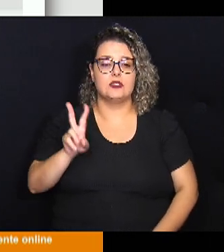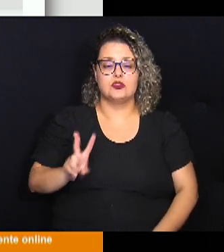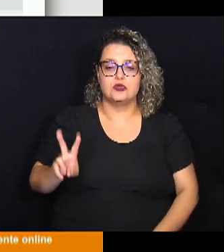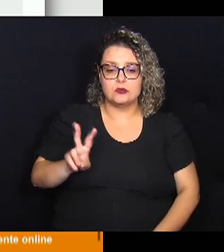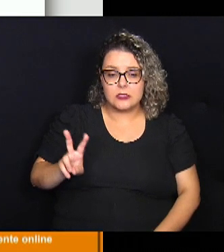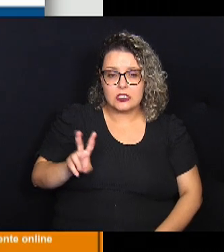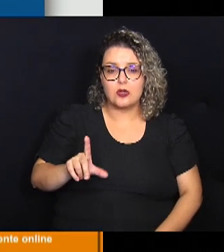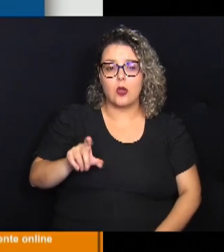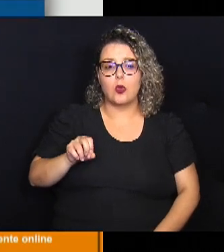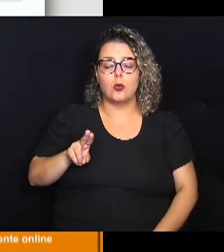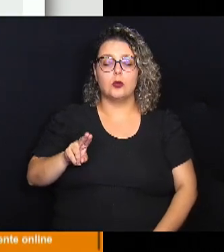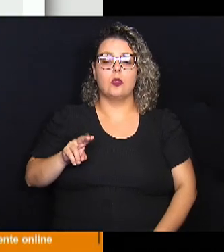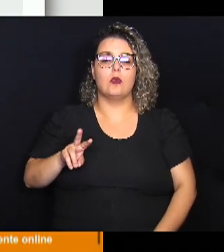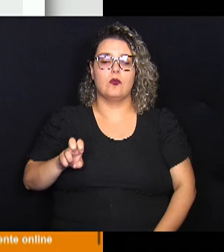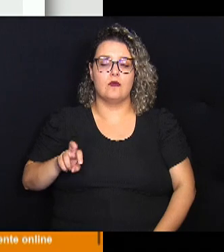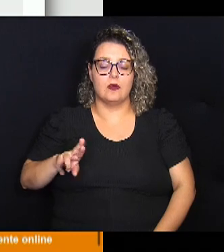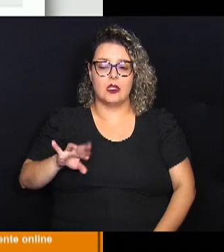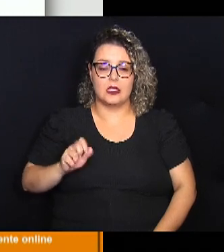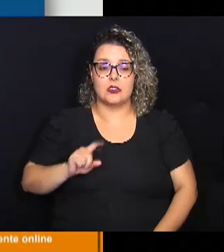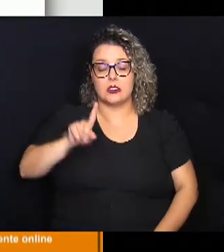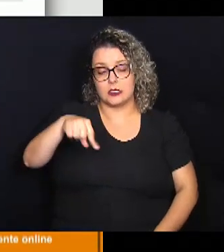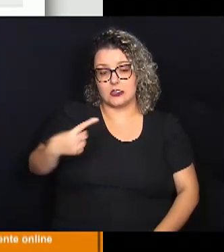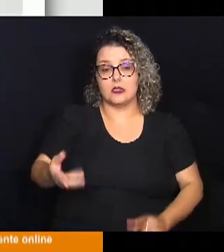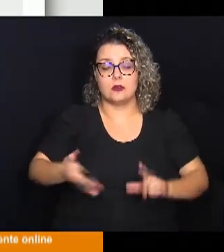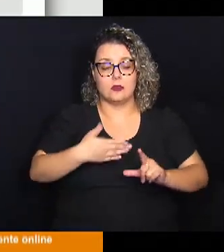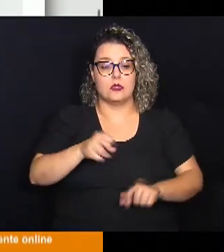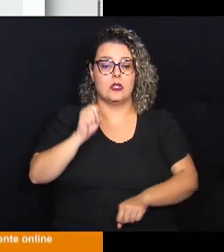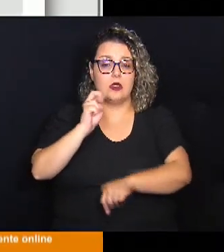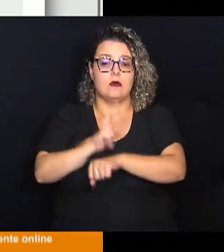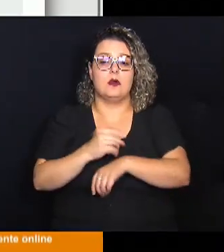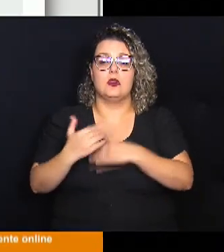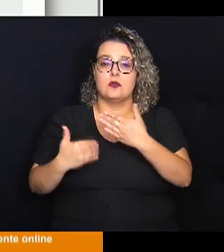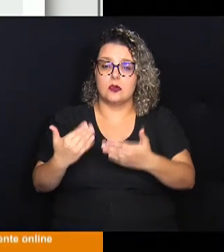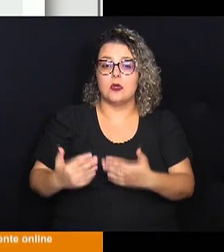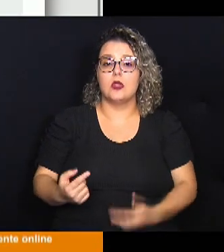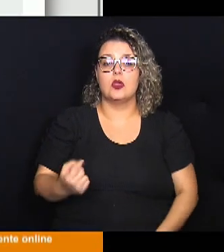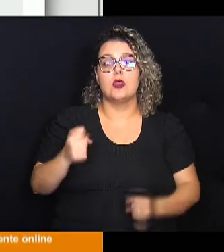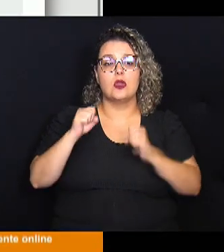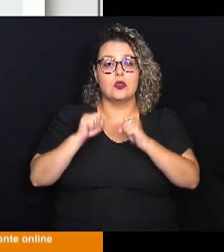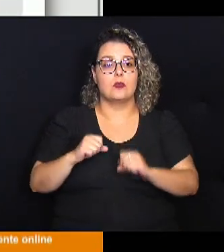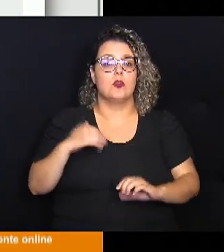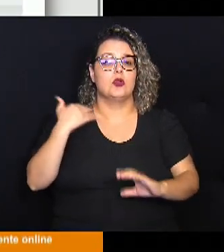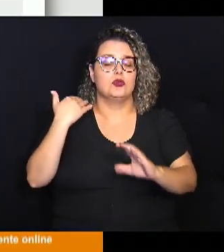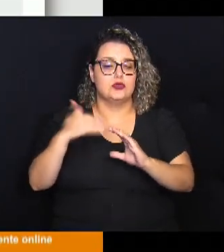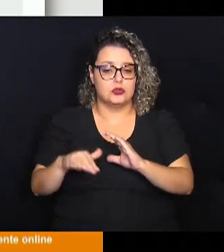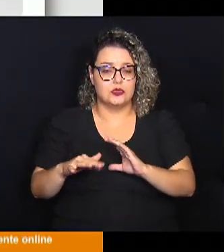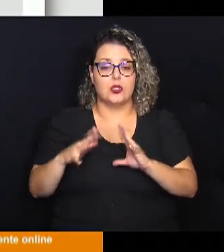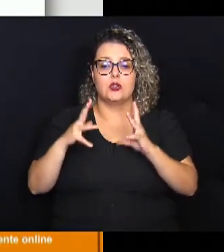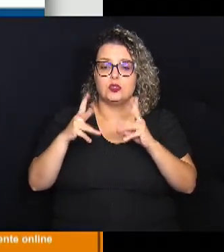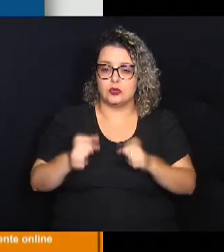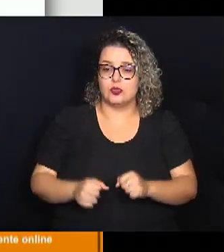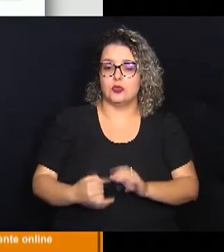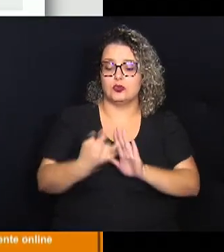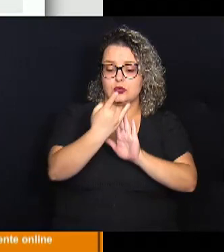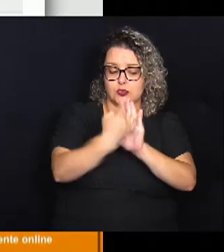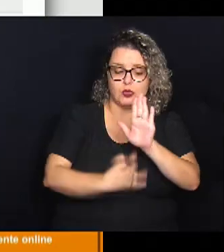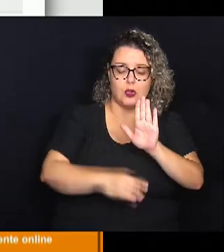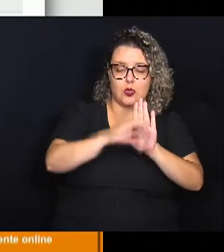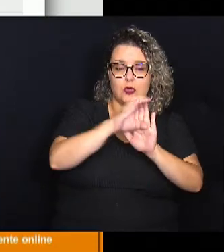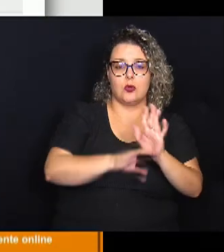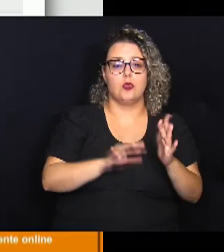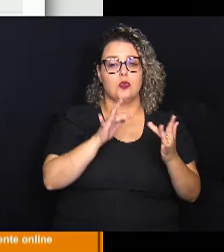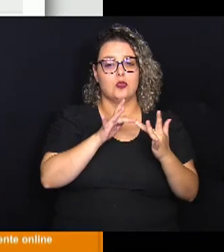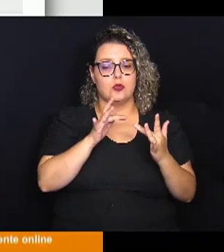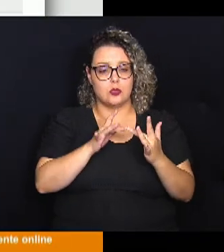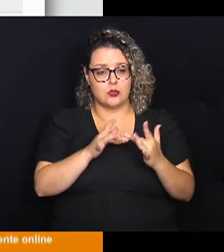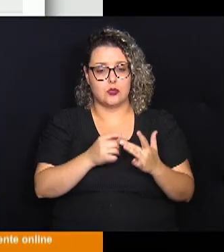tem ainda na próxima página as vagas seguintes e você pode mandar aí todo o seu currículo e entrar em contato com uma